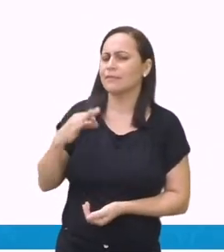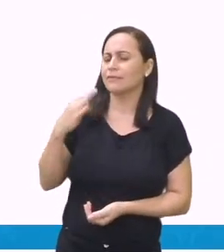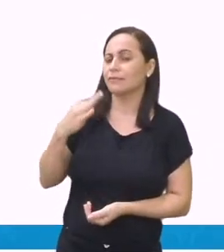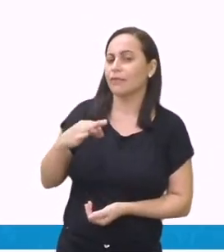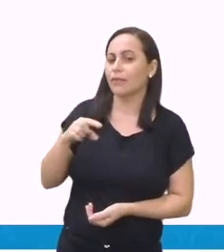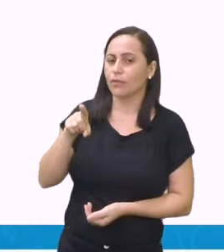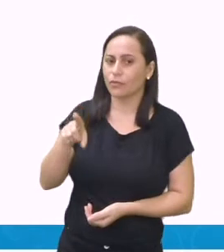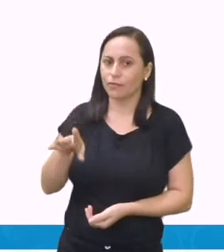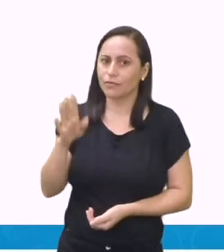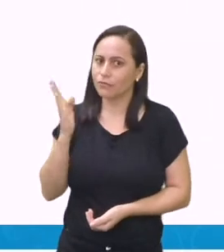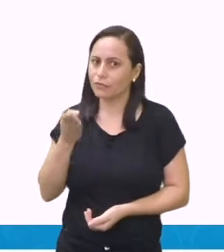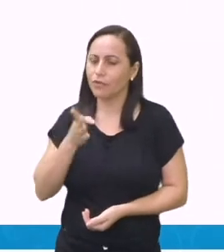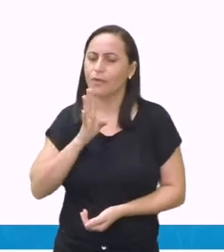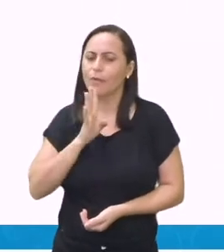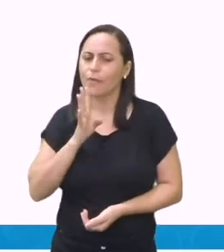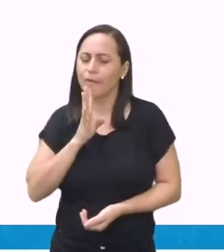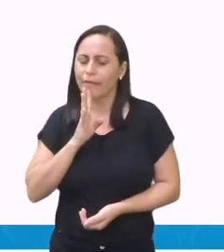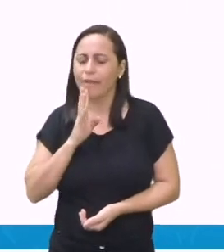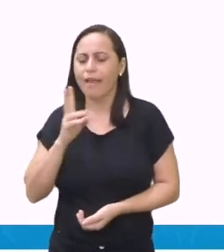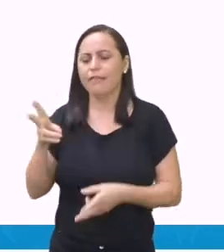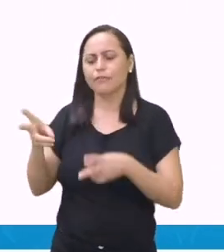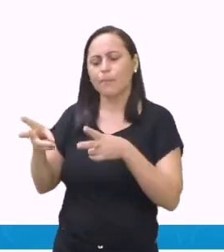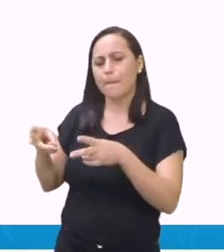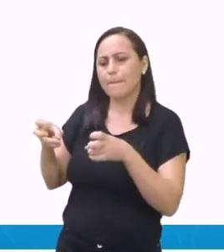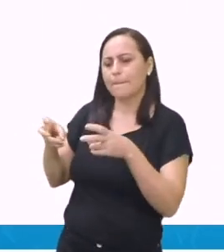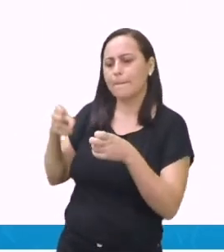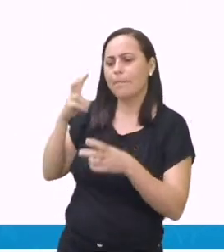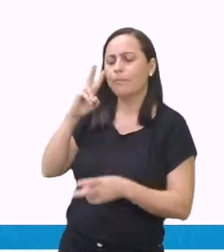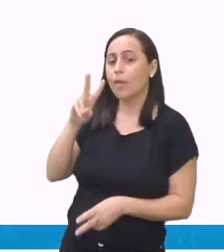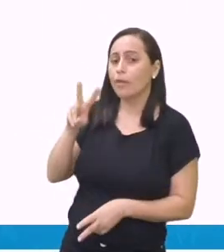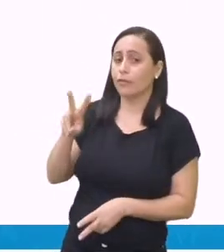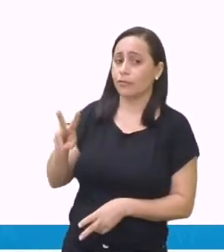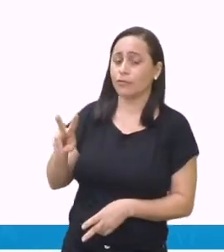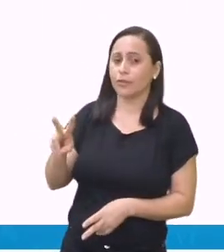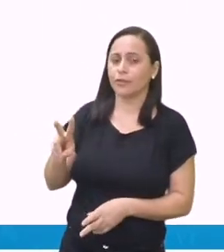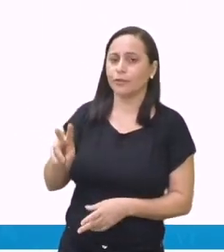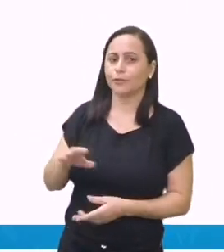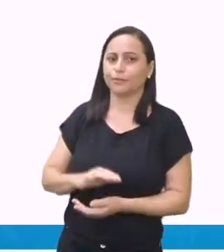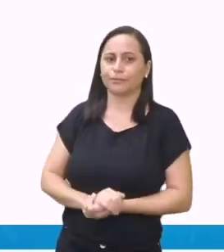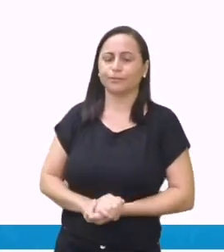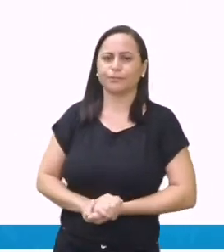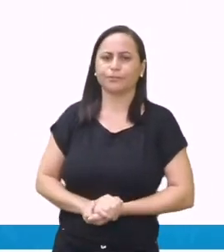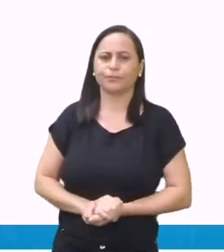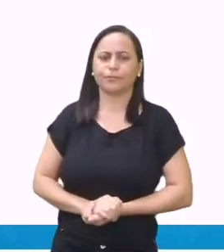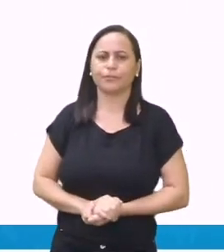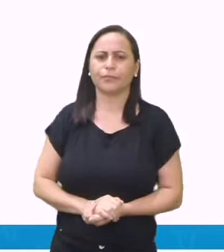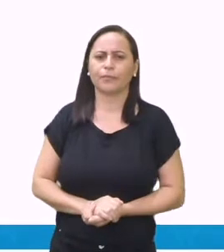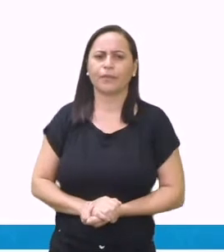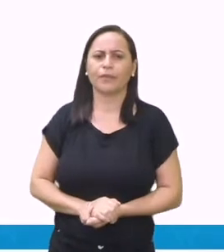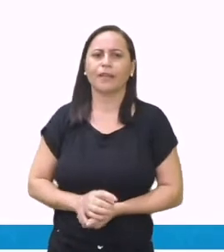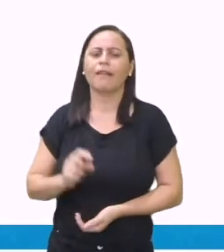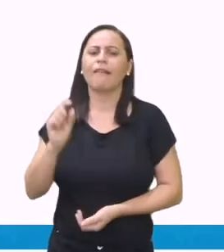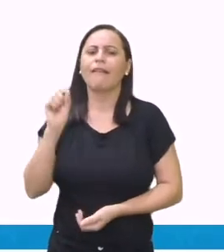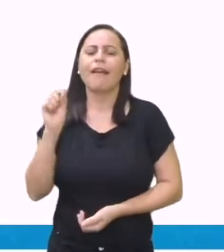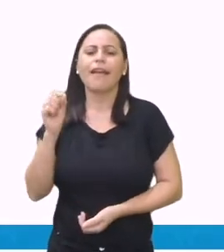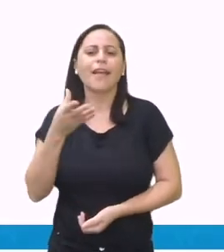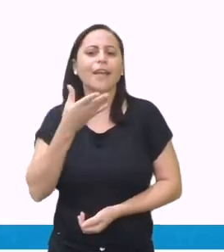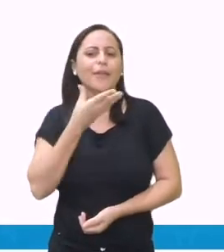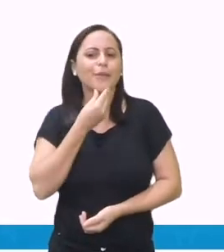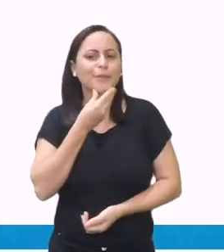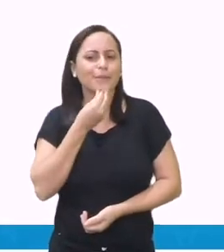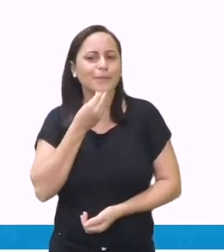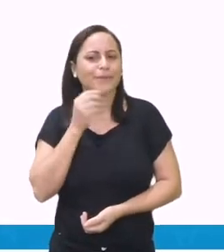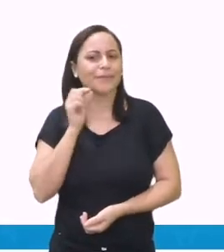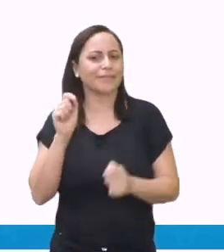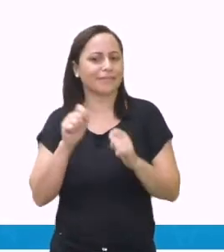conhecem, porque já ouviram falar, já tiveram contato. Então vamos lá ver o que o Gabriel aprontou nessa aula aí,